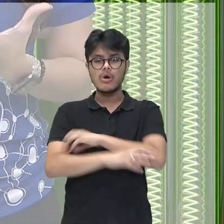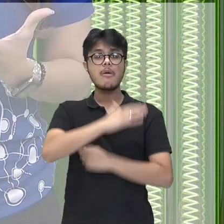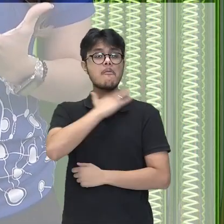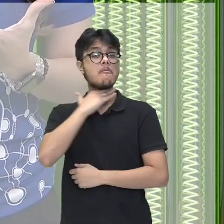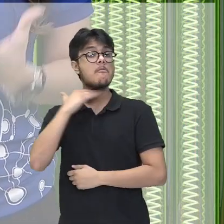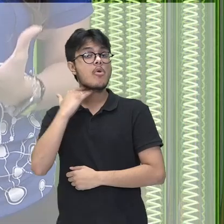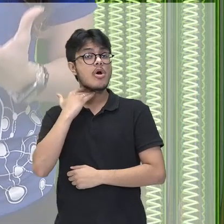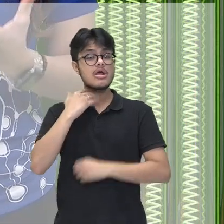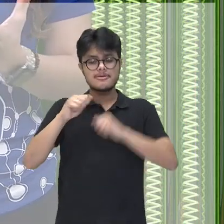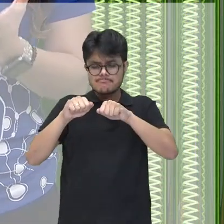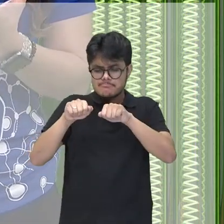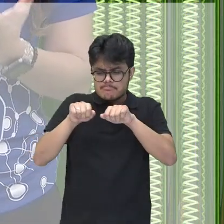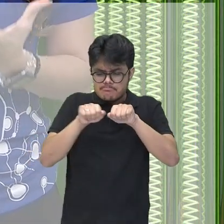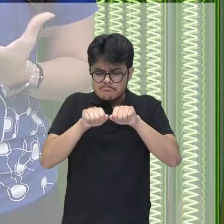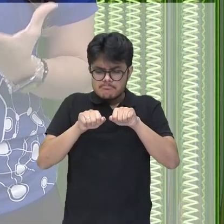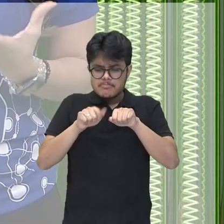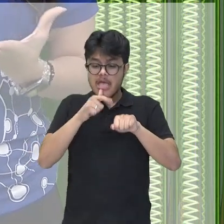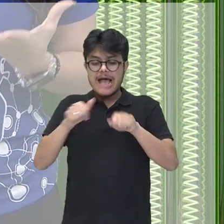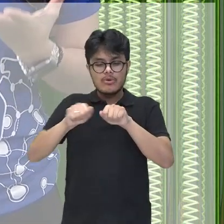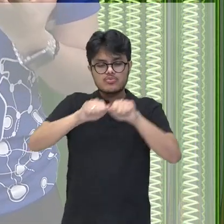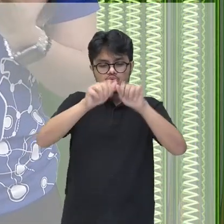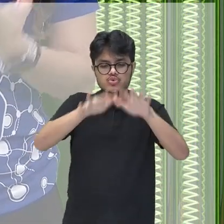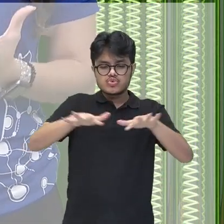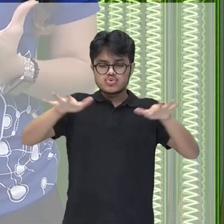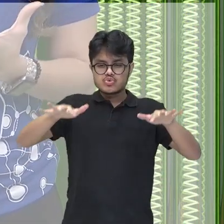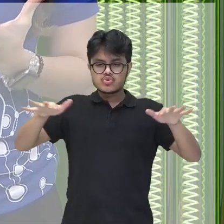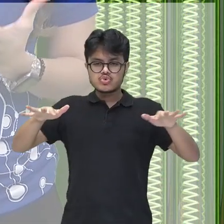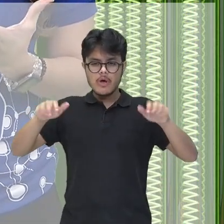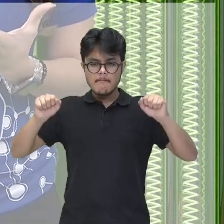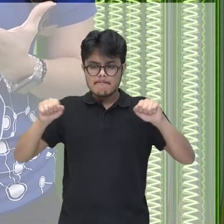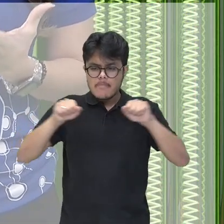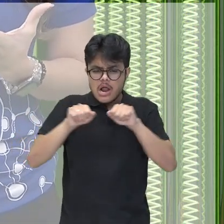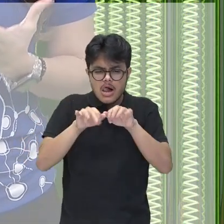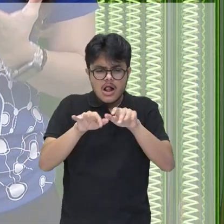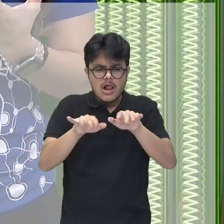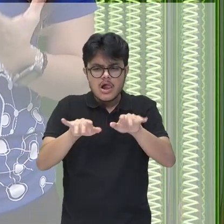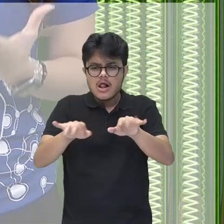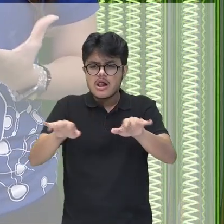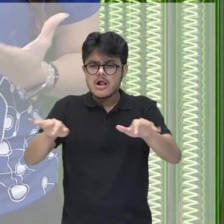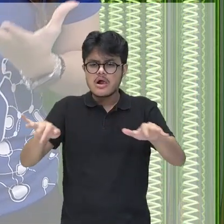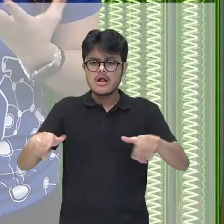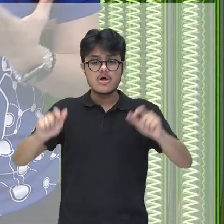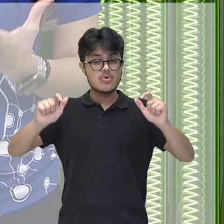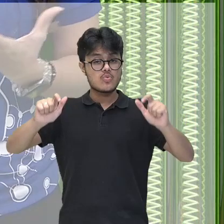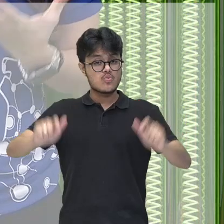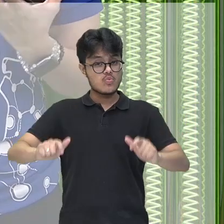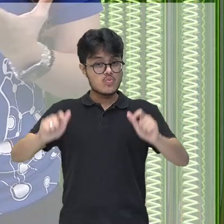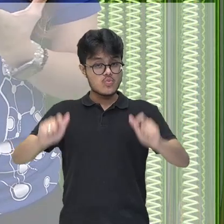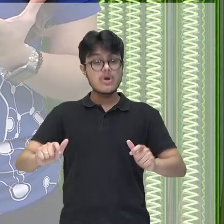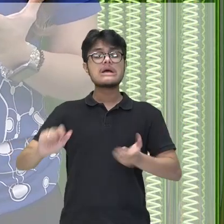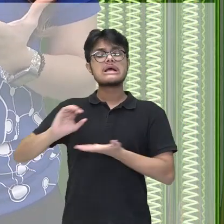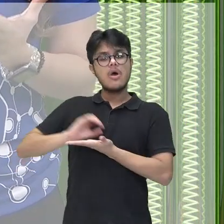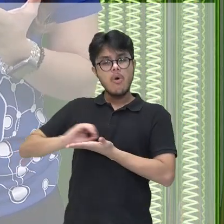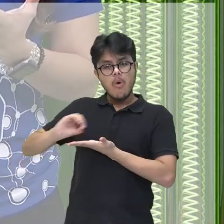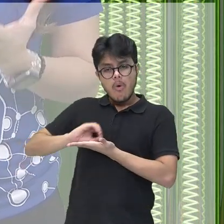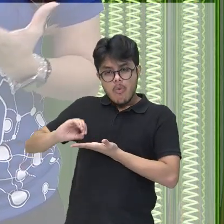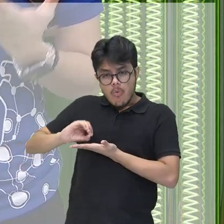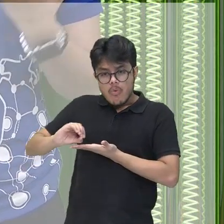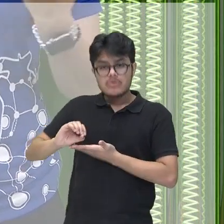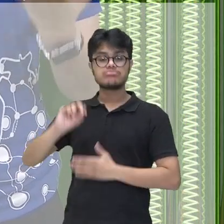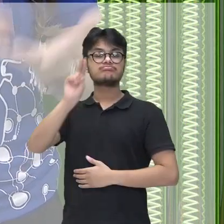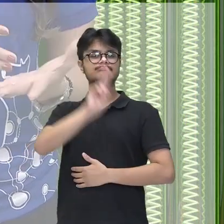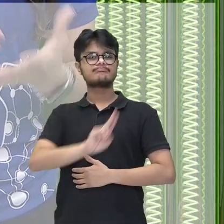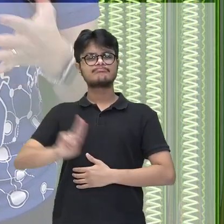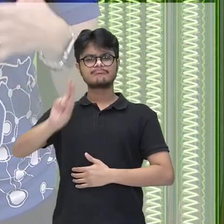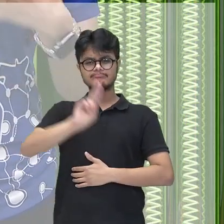e pantanosas, né? Então, nós temos esse material orgânico que formou aí,